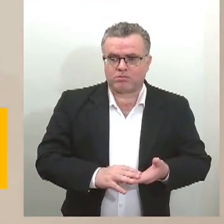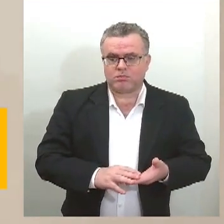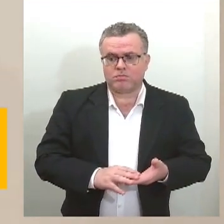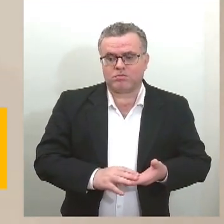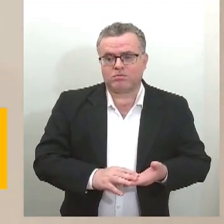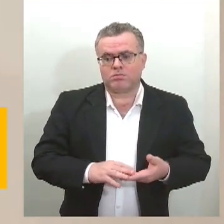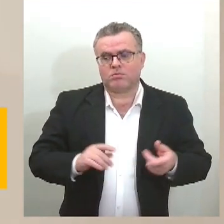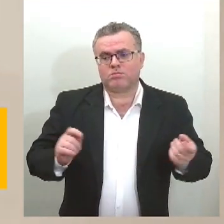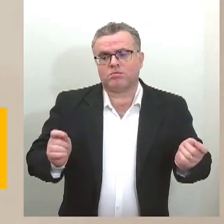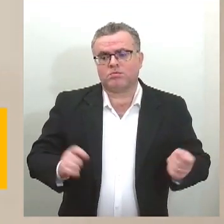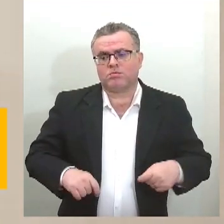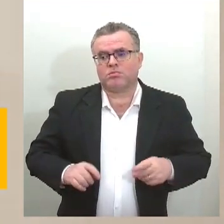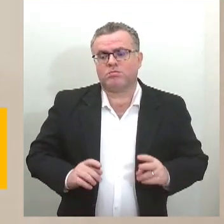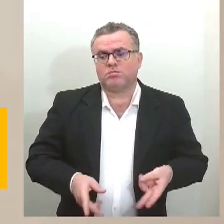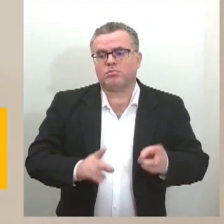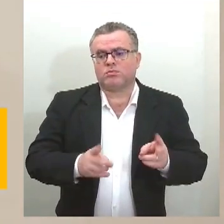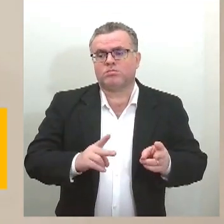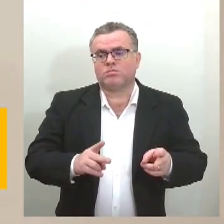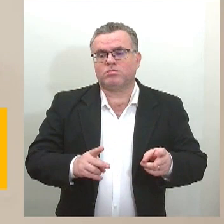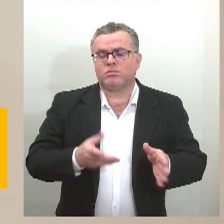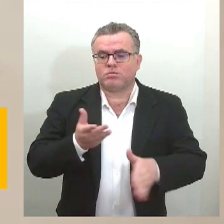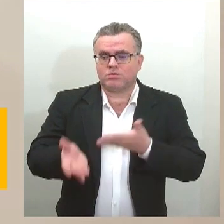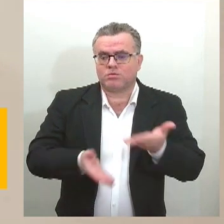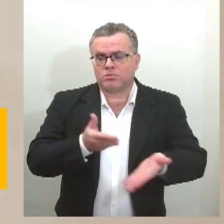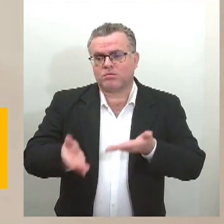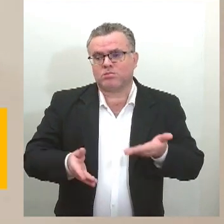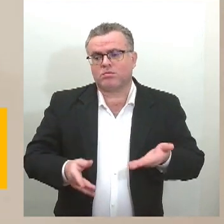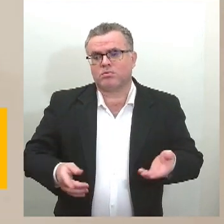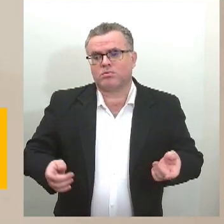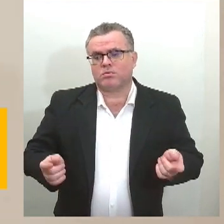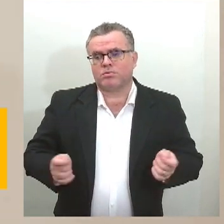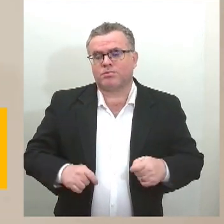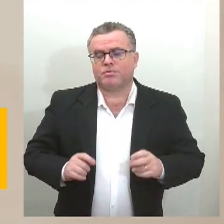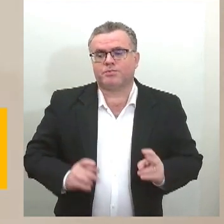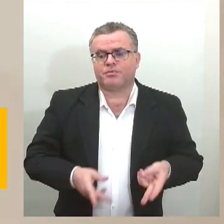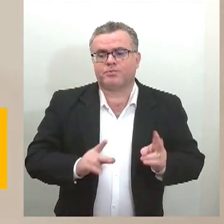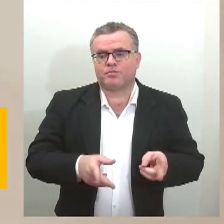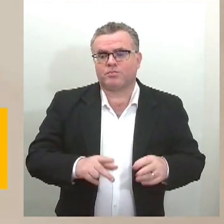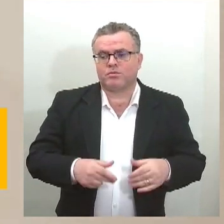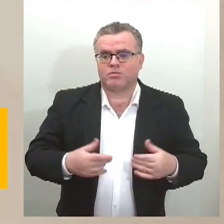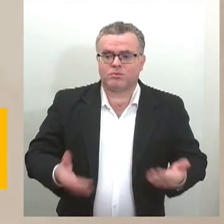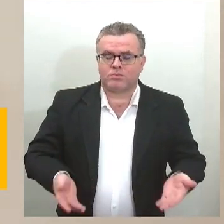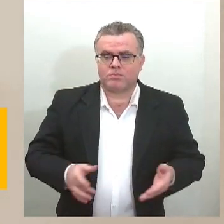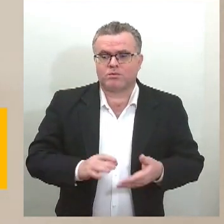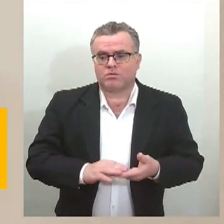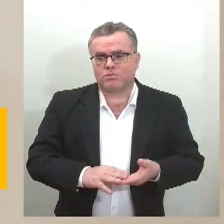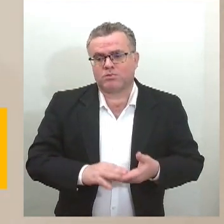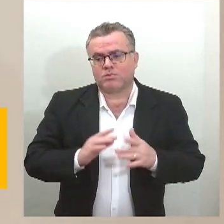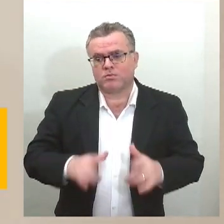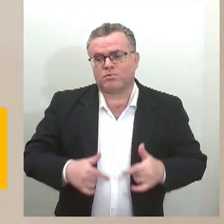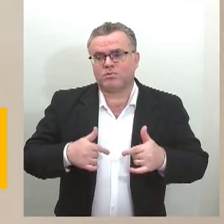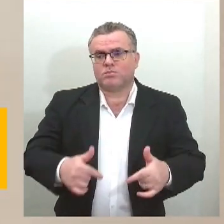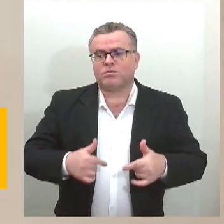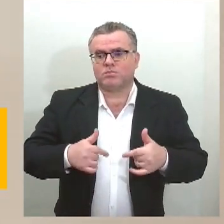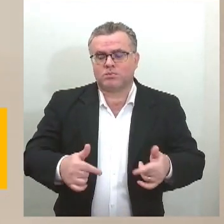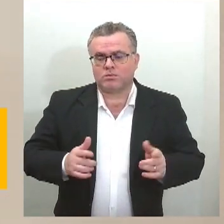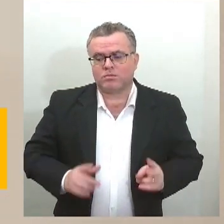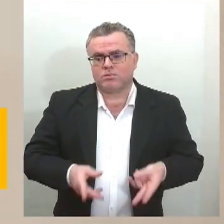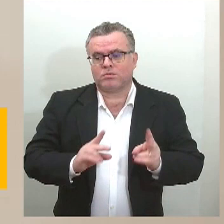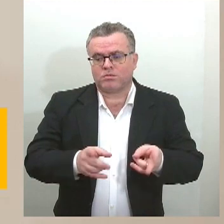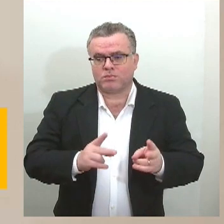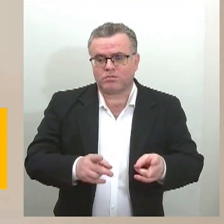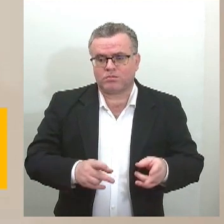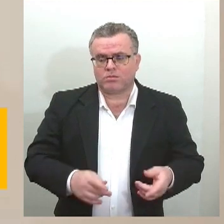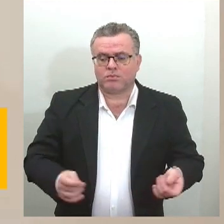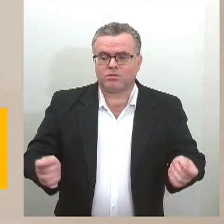entender como é que o sistema imunológico de alguém pode lutar contra o próprio organismo, como é que isso se dá.